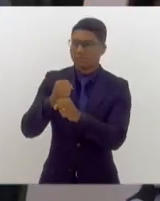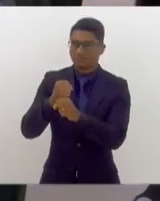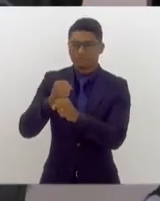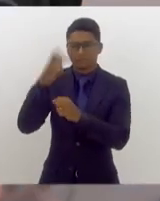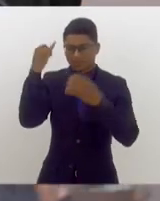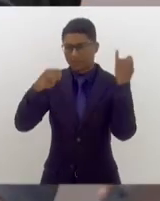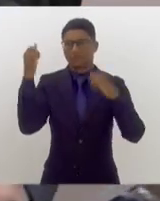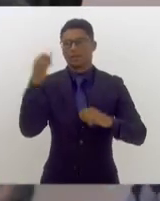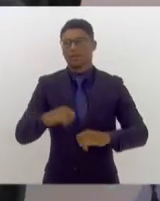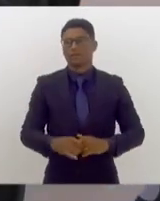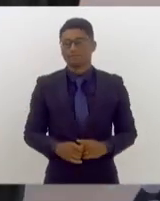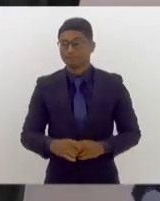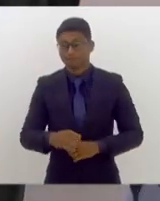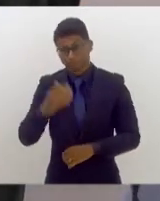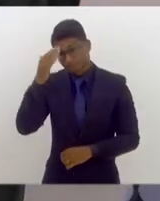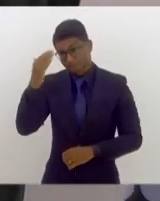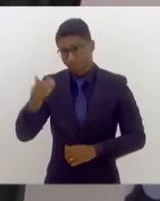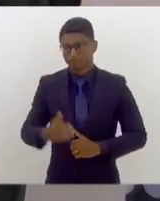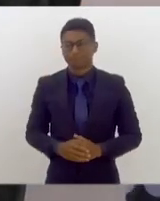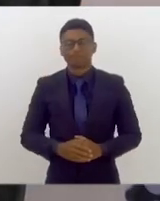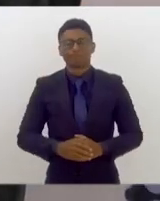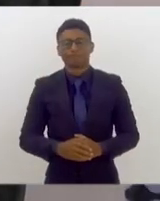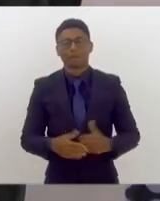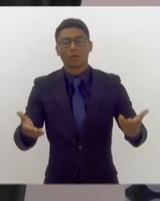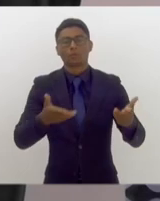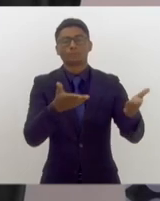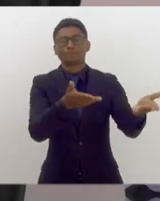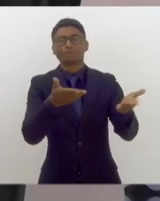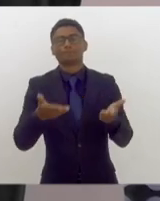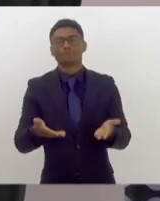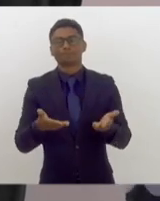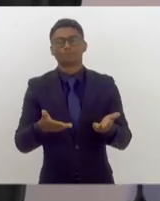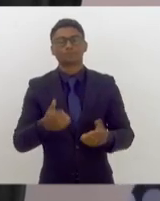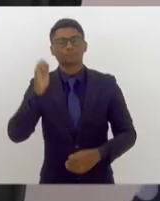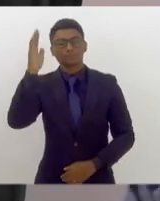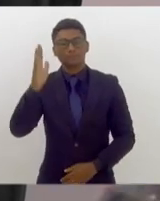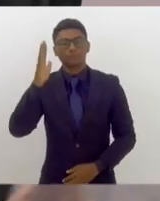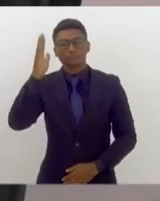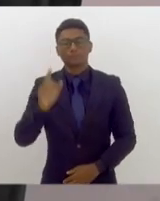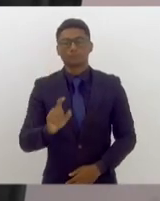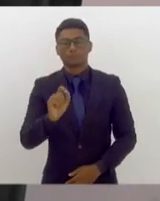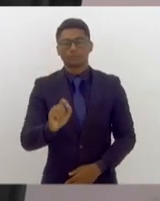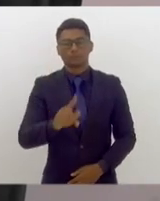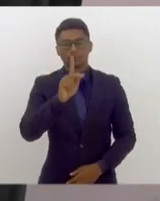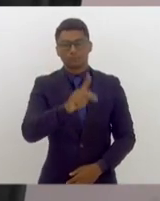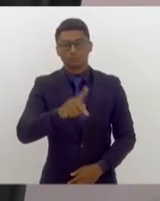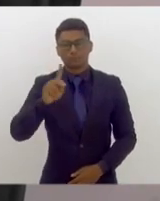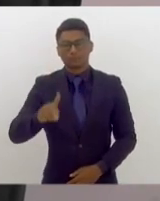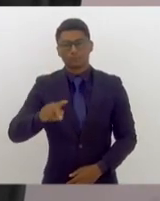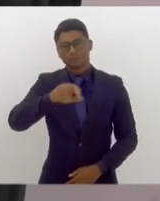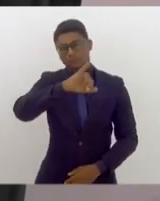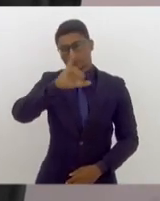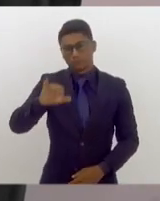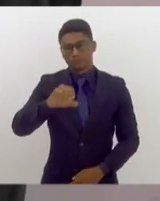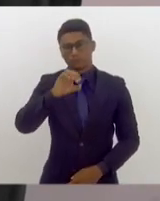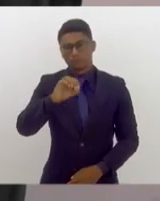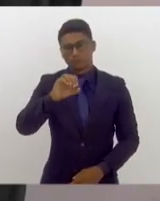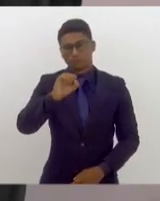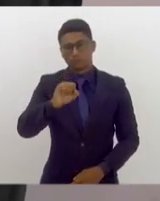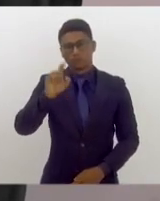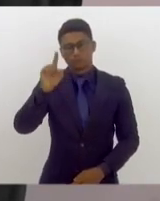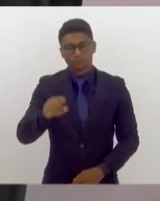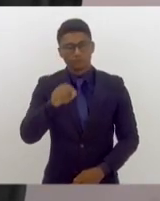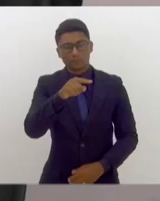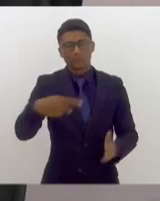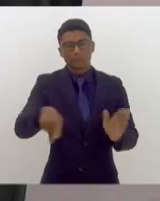E gostaria de chamar para fazer uso da palavra agora o professor José Carlos Lima Souza, do Fórum